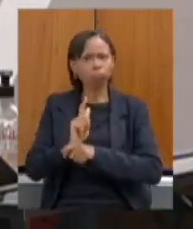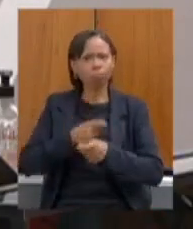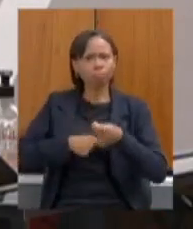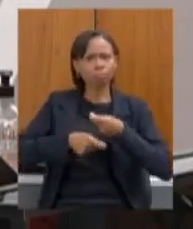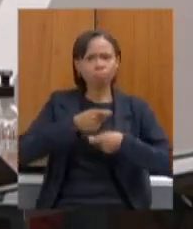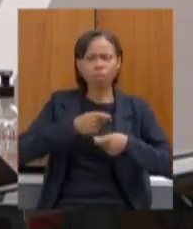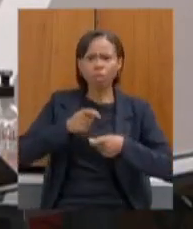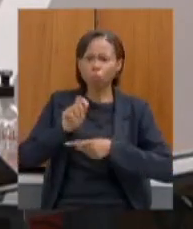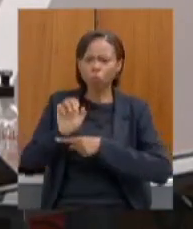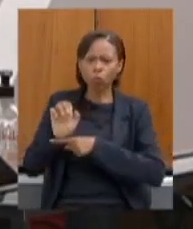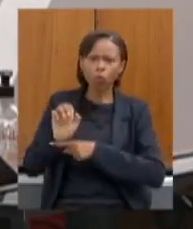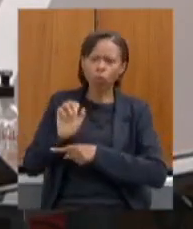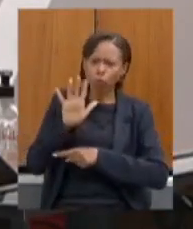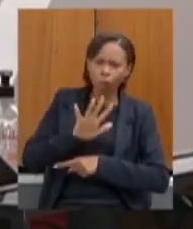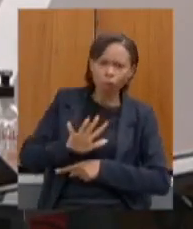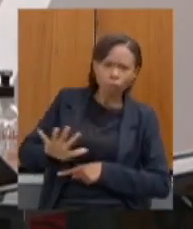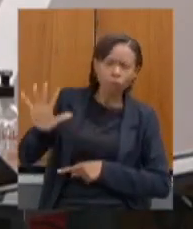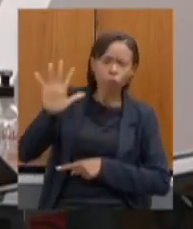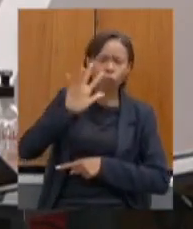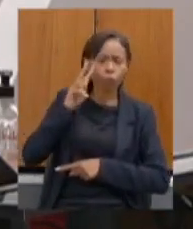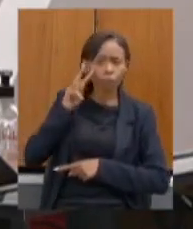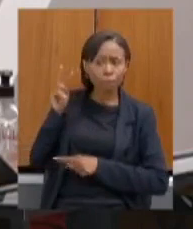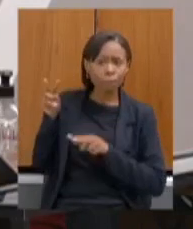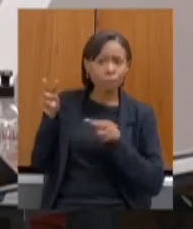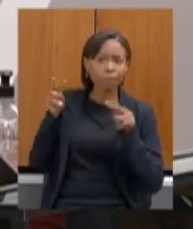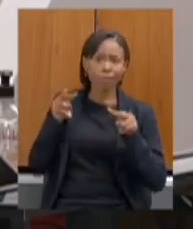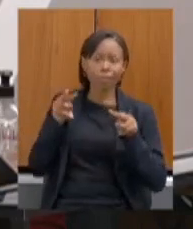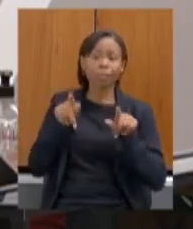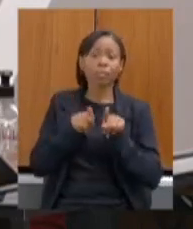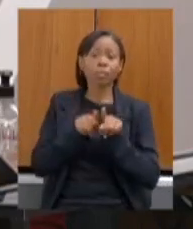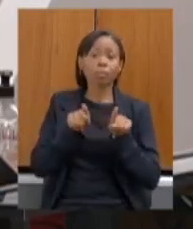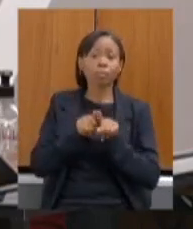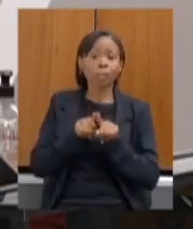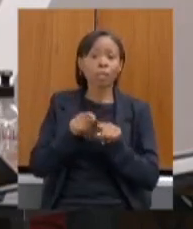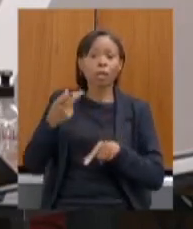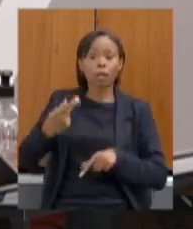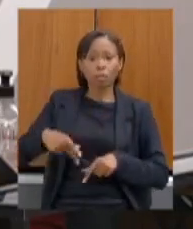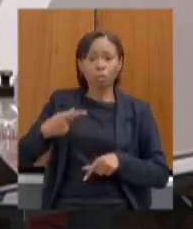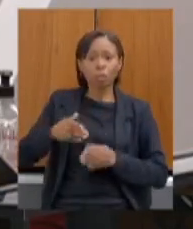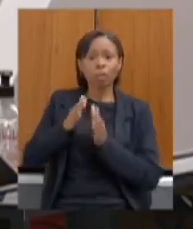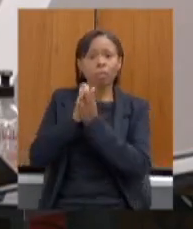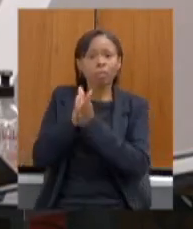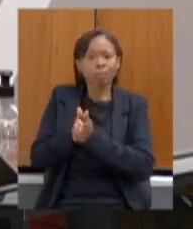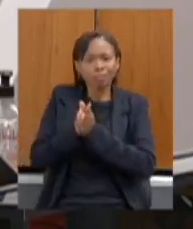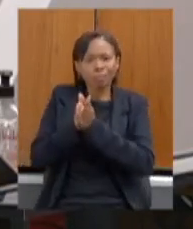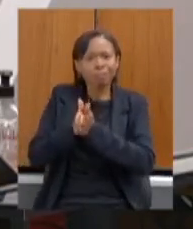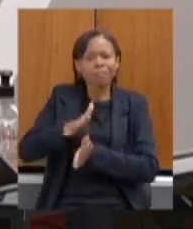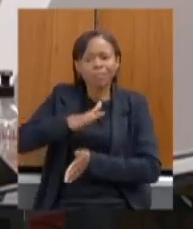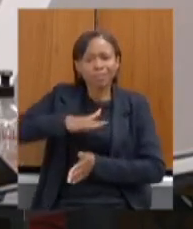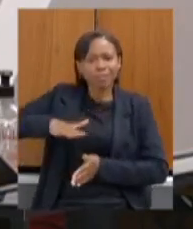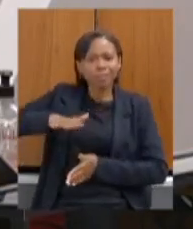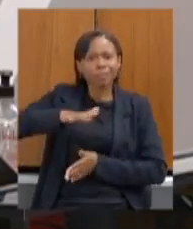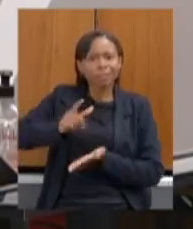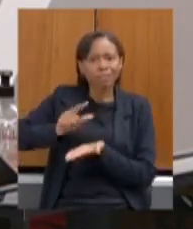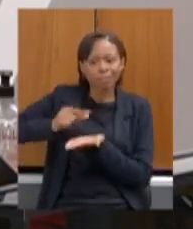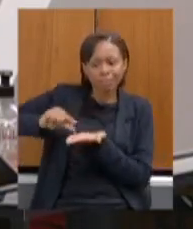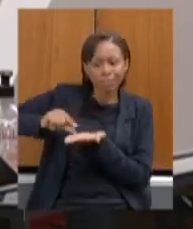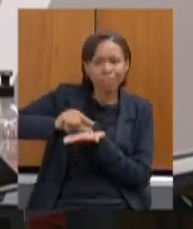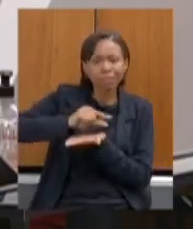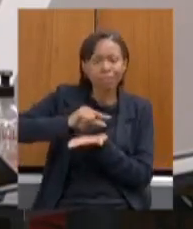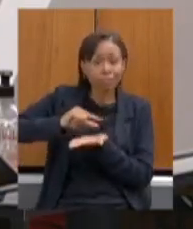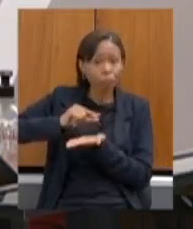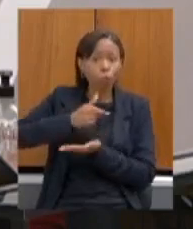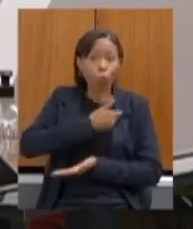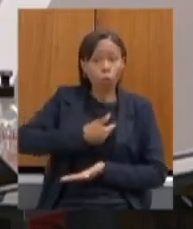tenho o prazer de representar também, que é o Vale de Jequitonha, o Vale do Mucuri, o governador sempre